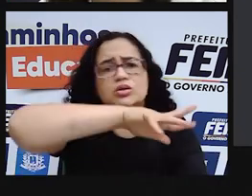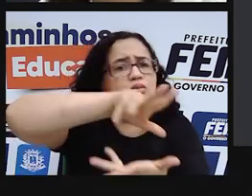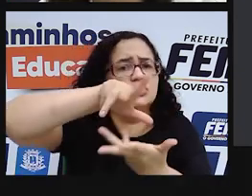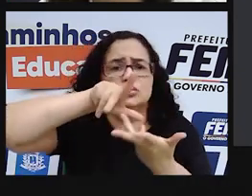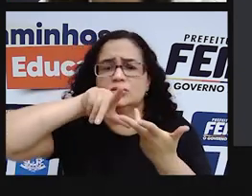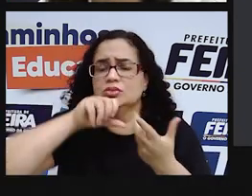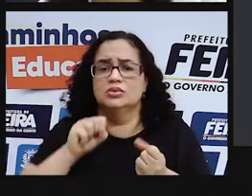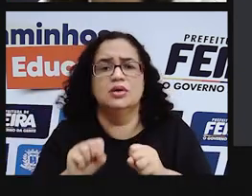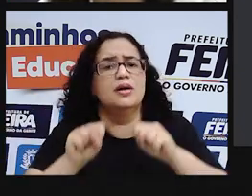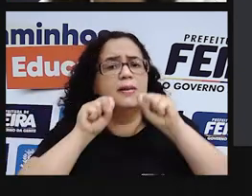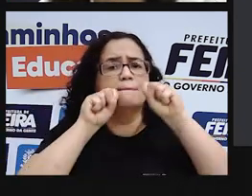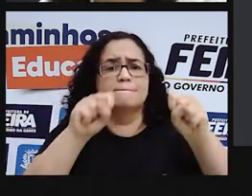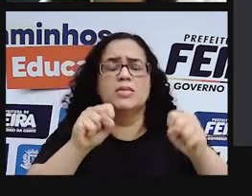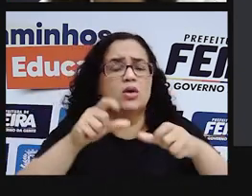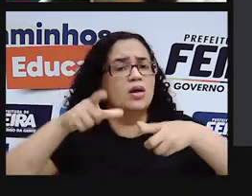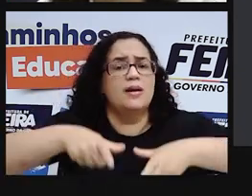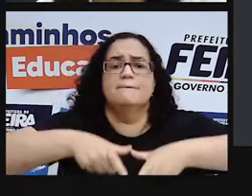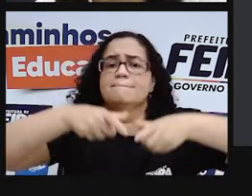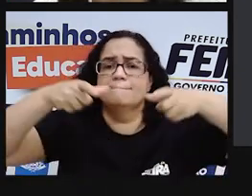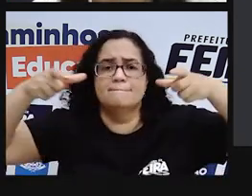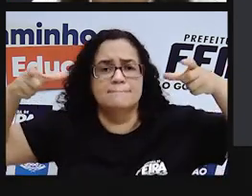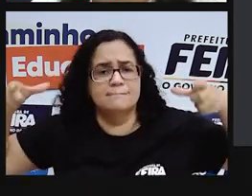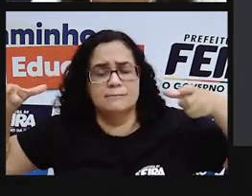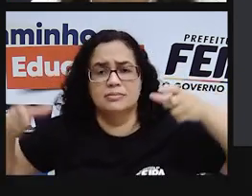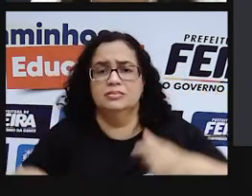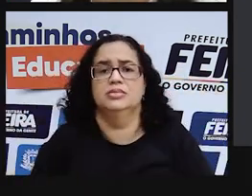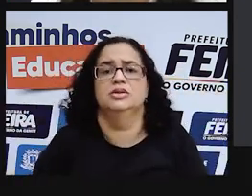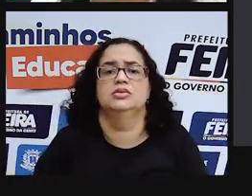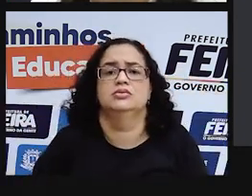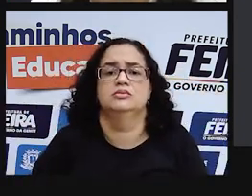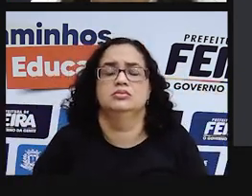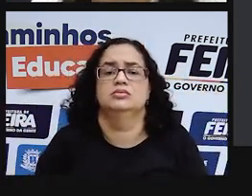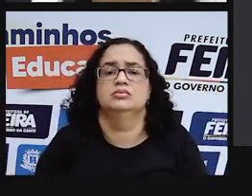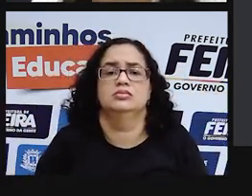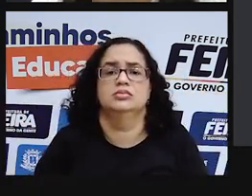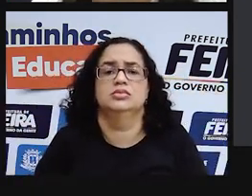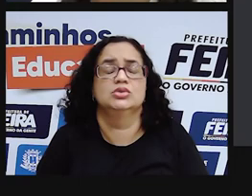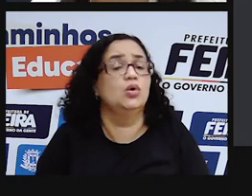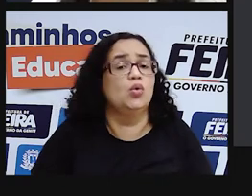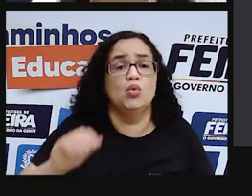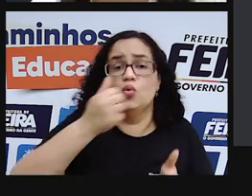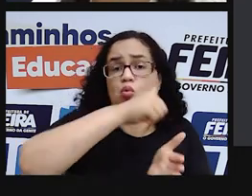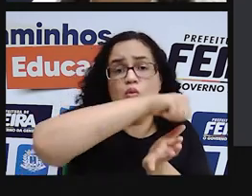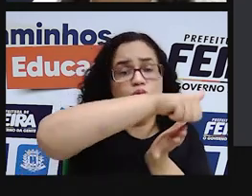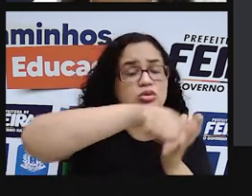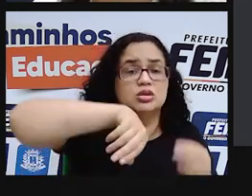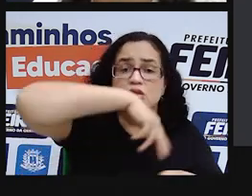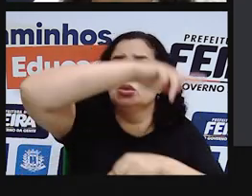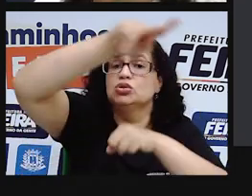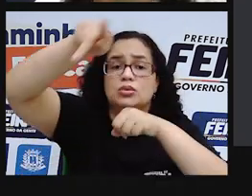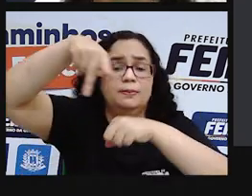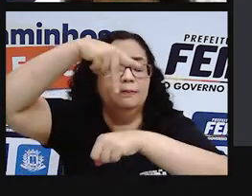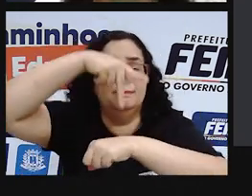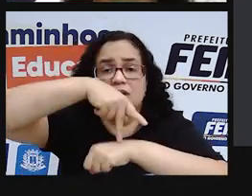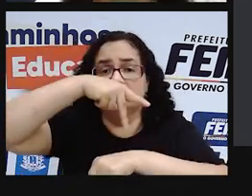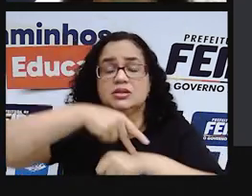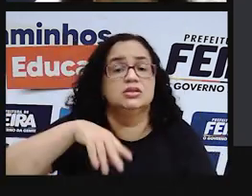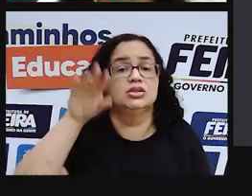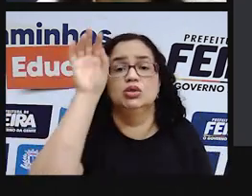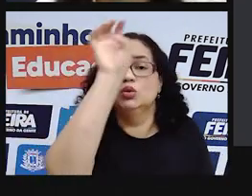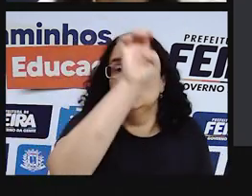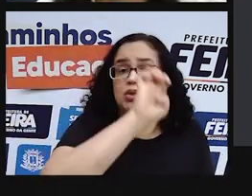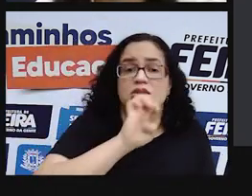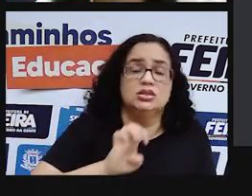do mundo e eu posso ir num lugar maior com humor é um continente a IES no estado